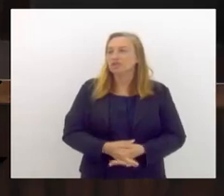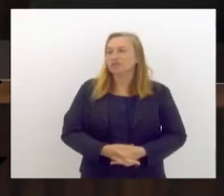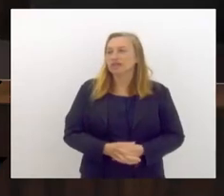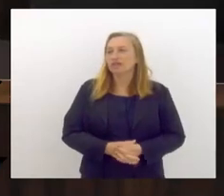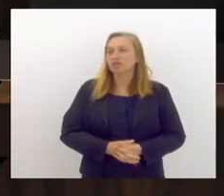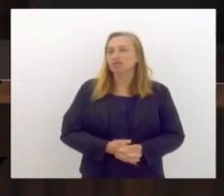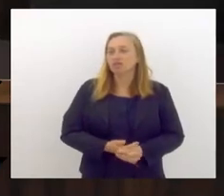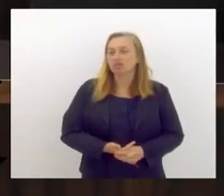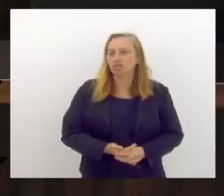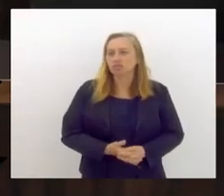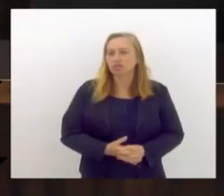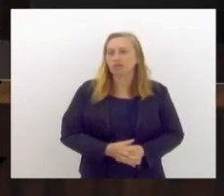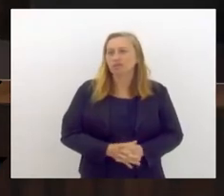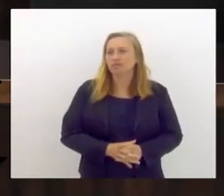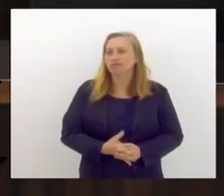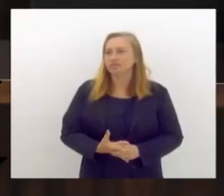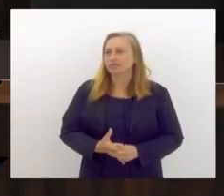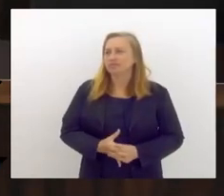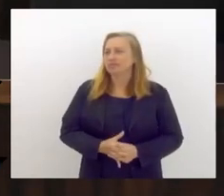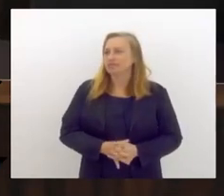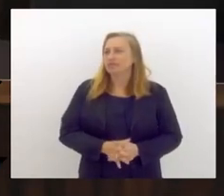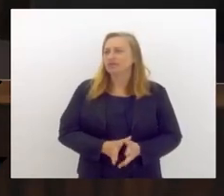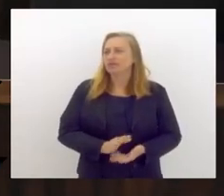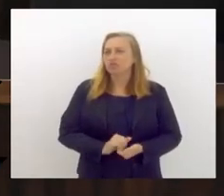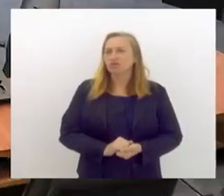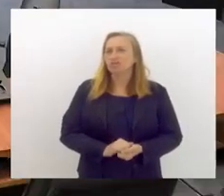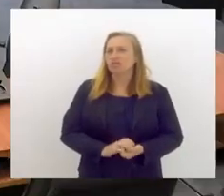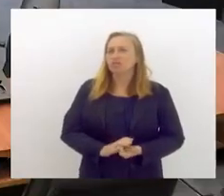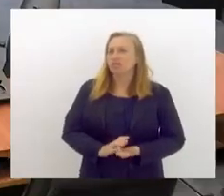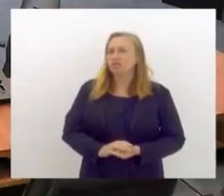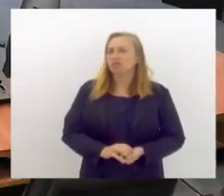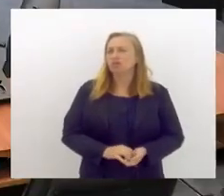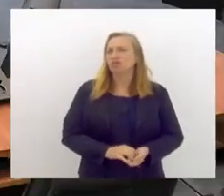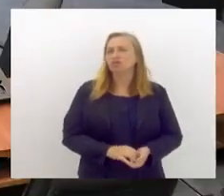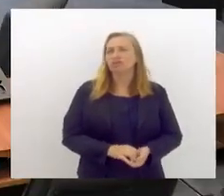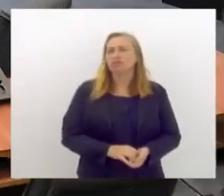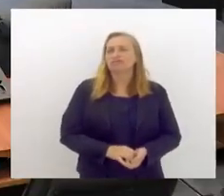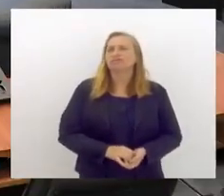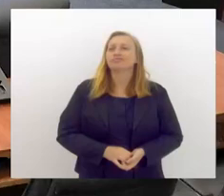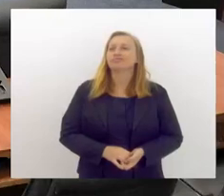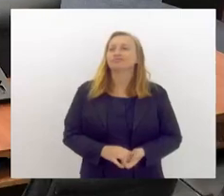Excelência dispõe de 10 minutos no tempo regimental.